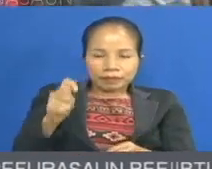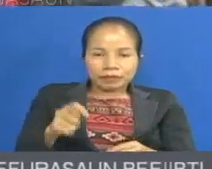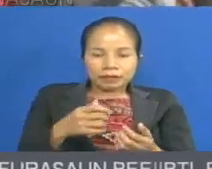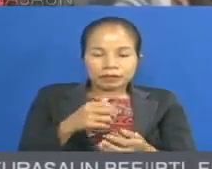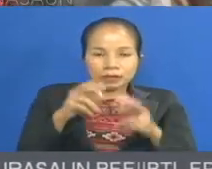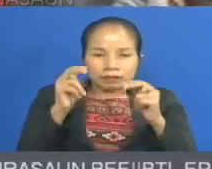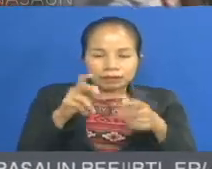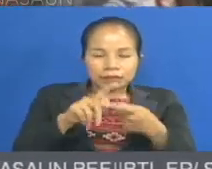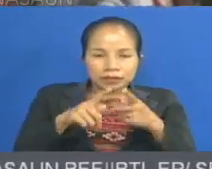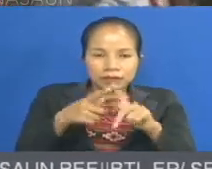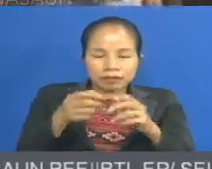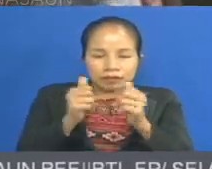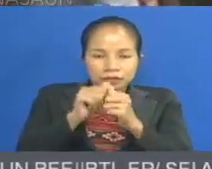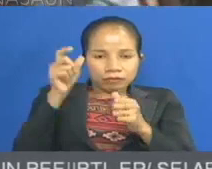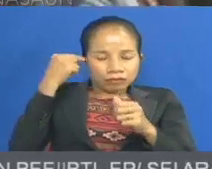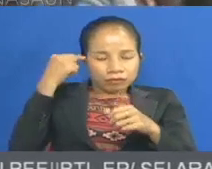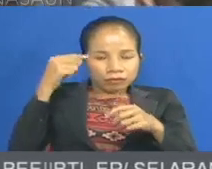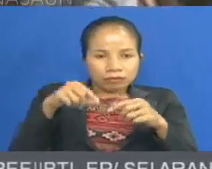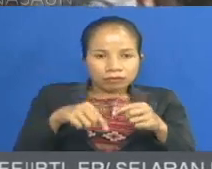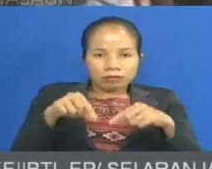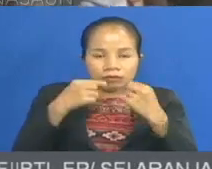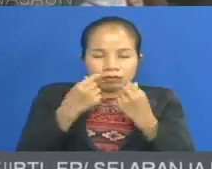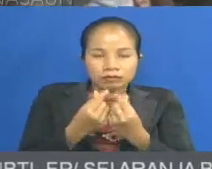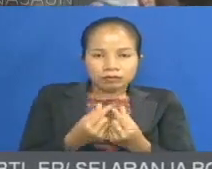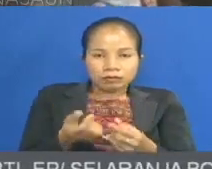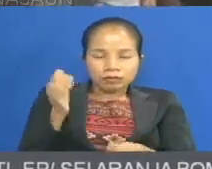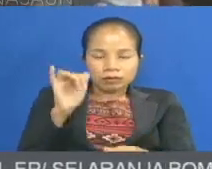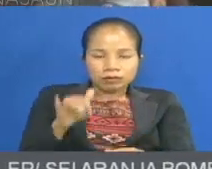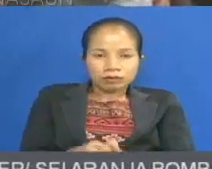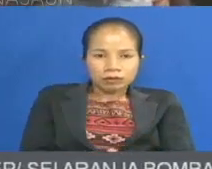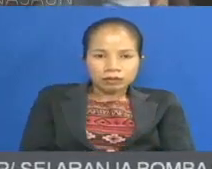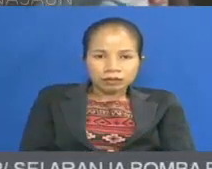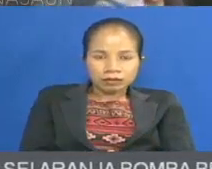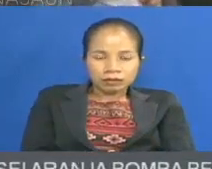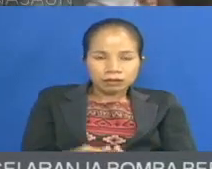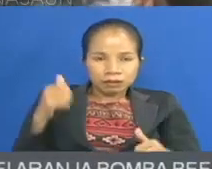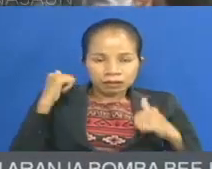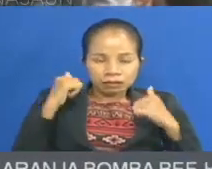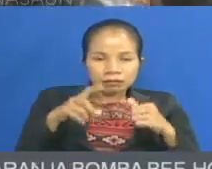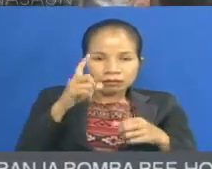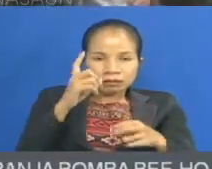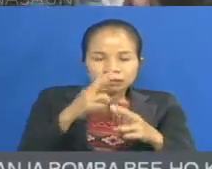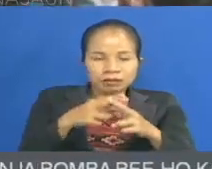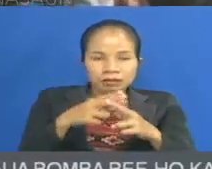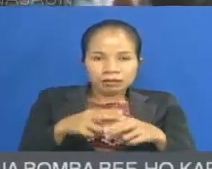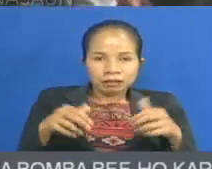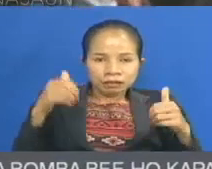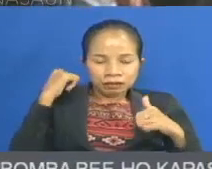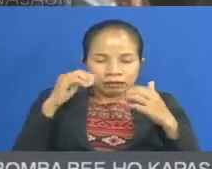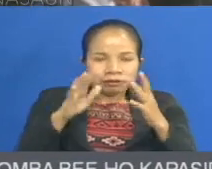itane comunidade sira, ba itane grupo beneficiario sira, ba iha atividade ida ita hanara atividade